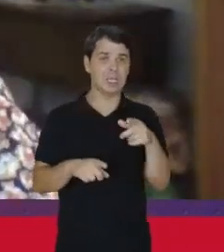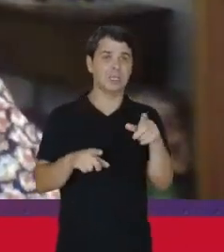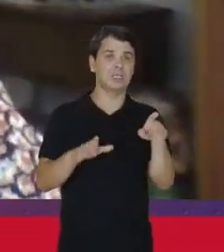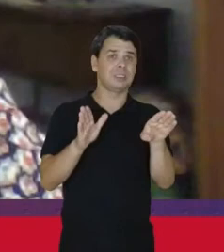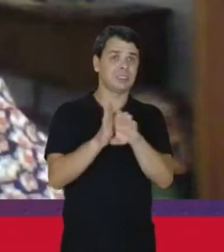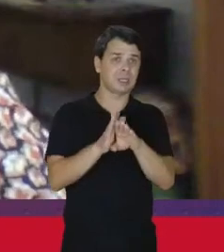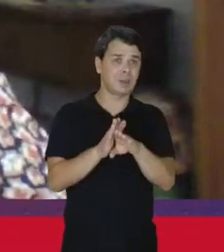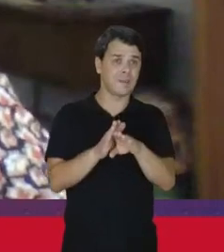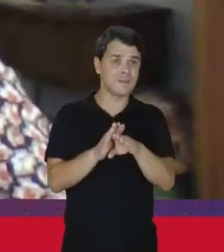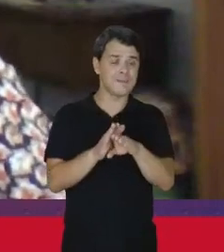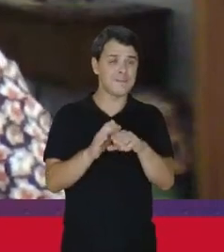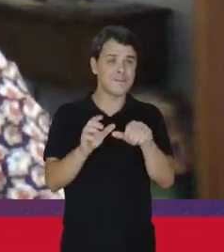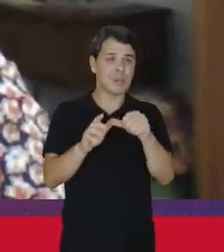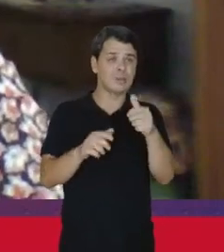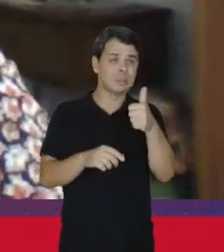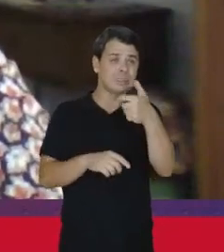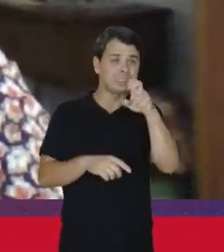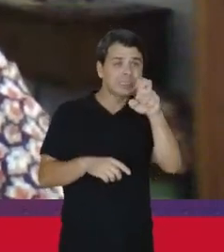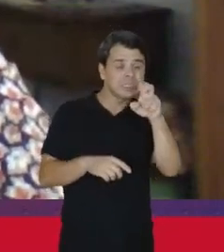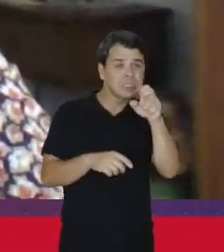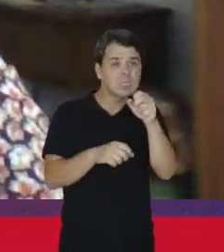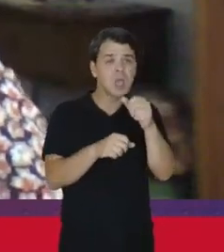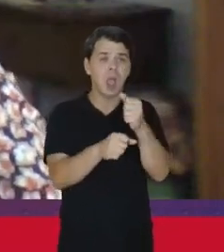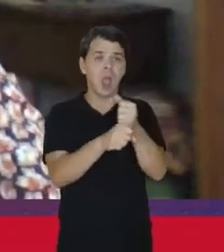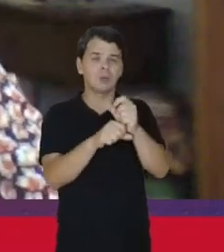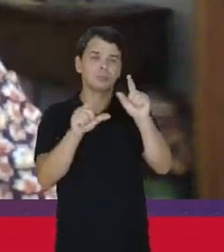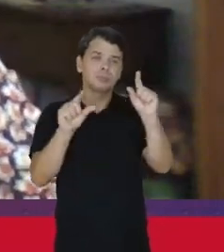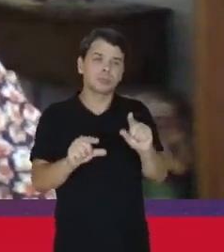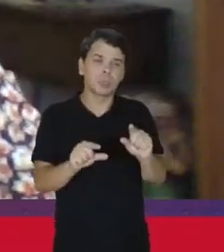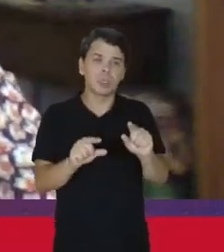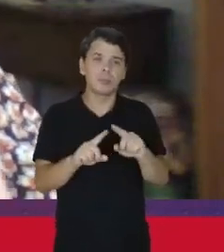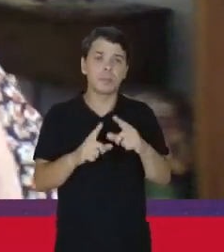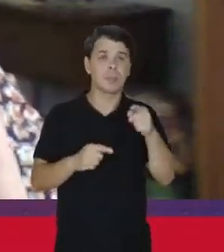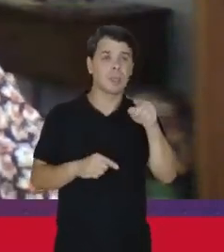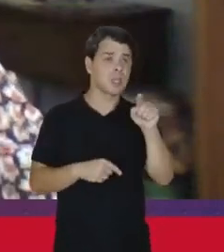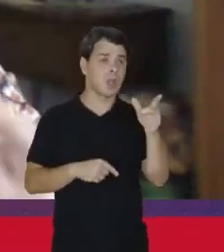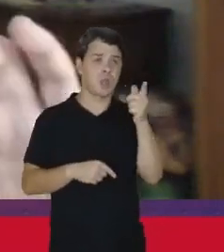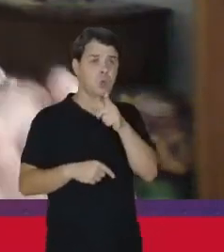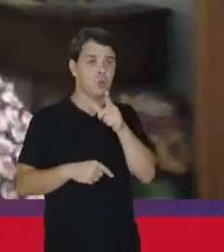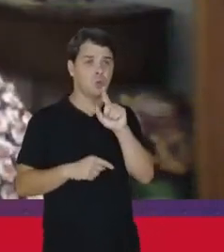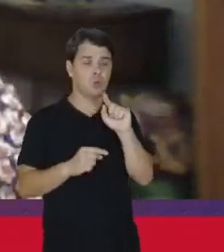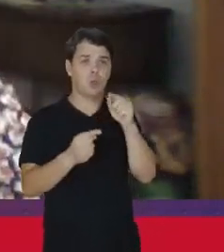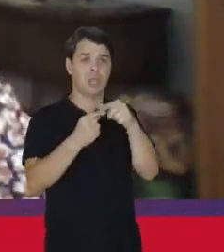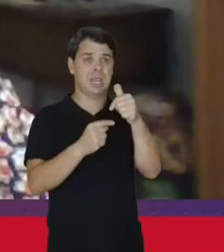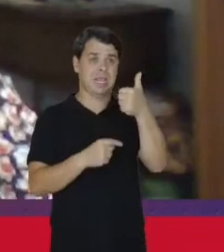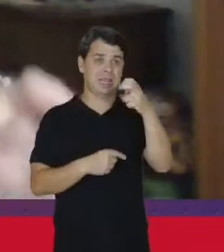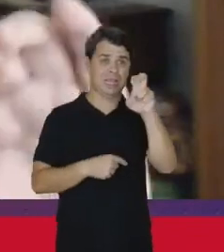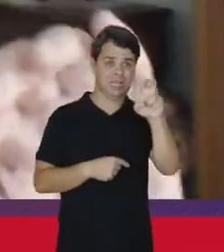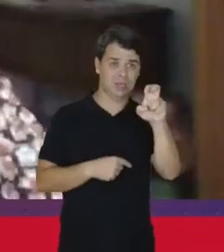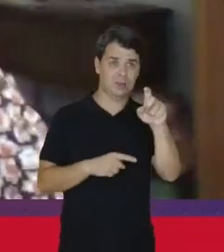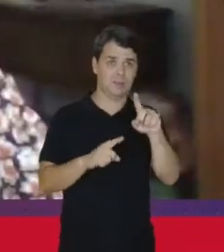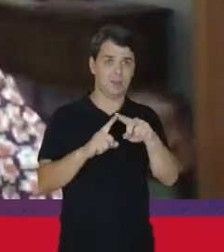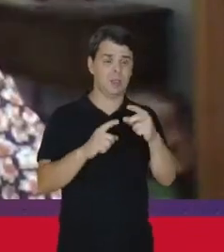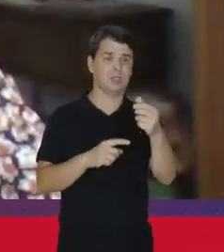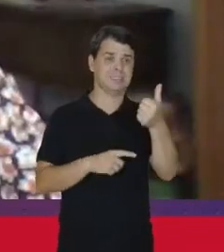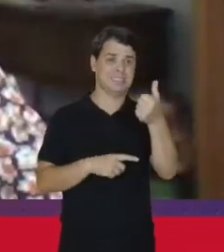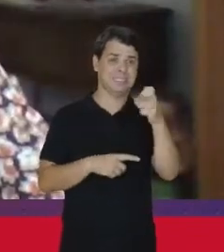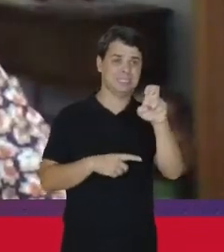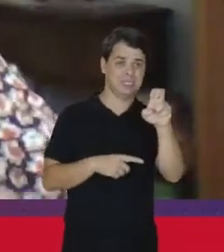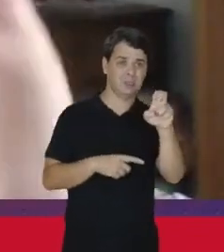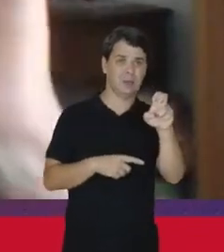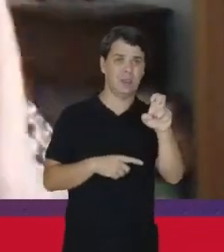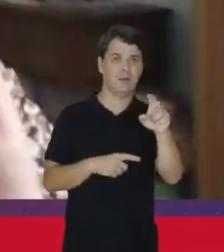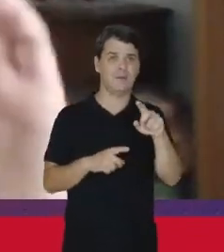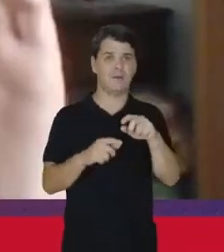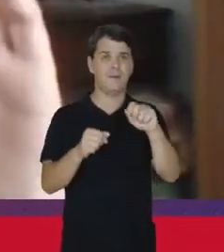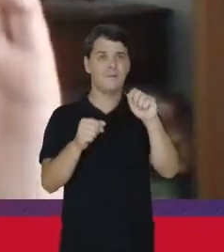têm que ter, no mínimo, 15 anos de contribuição. Se elas atingiram 15 anos de contribuição com 65 anos de